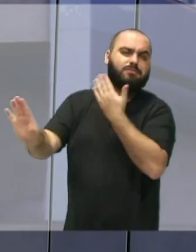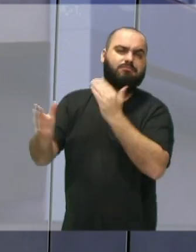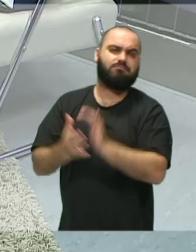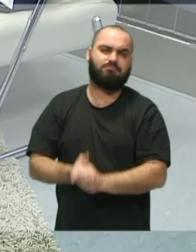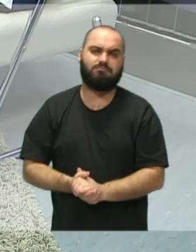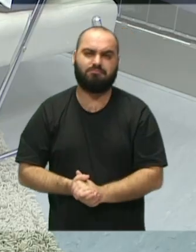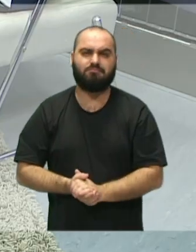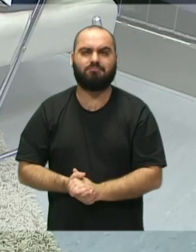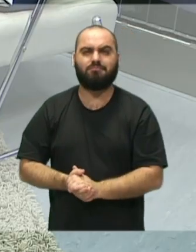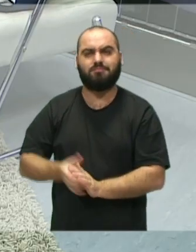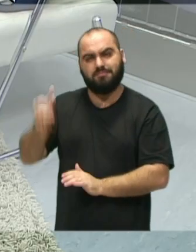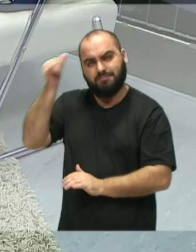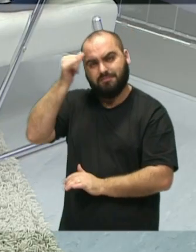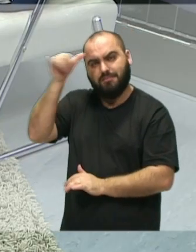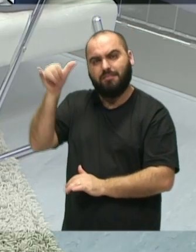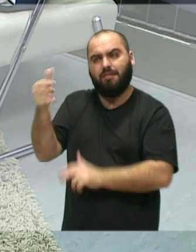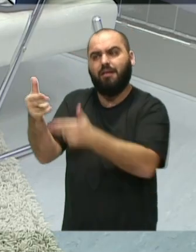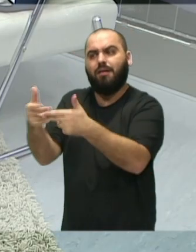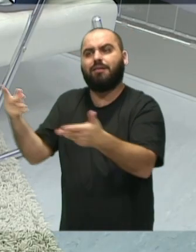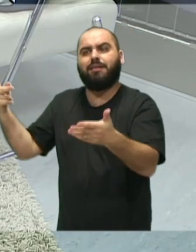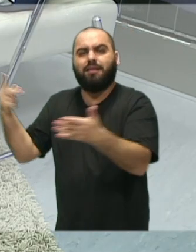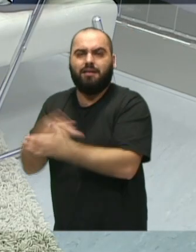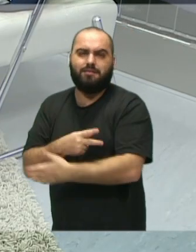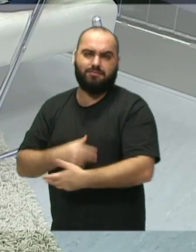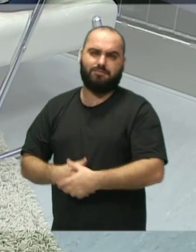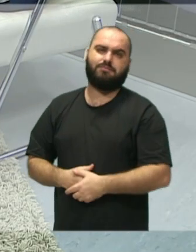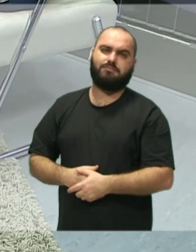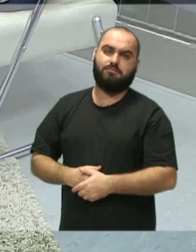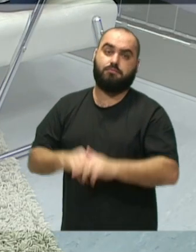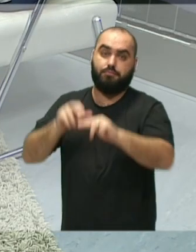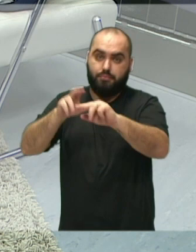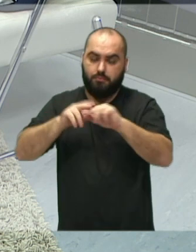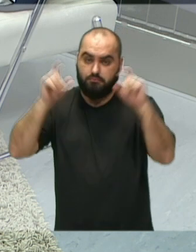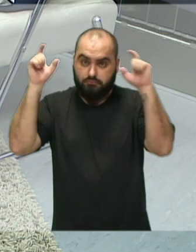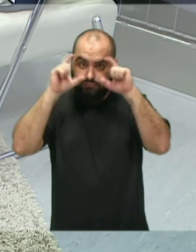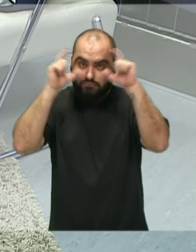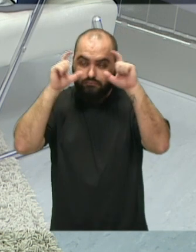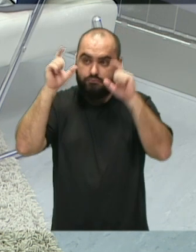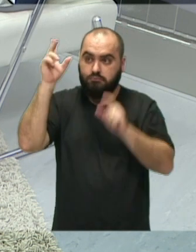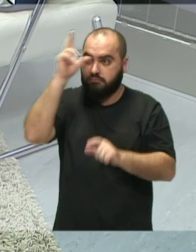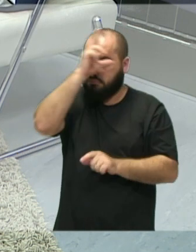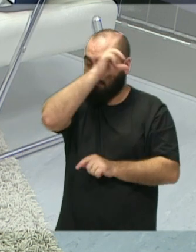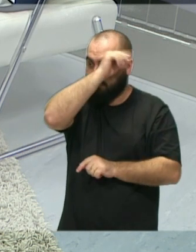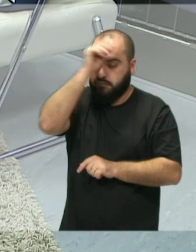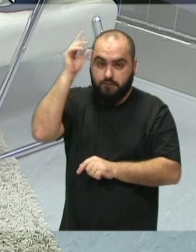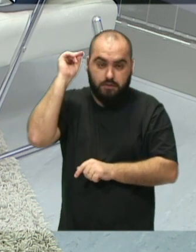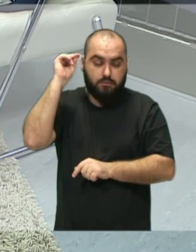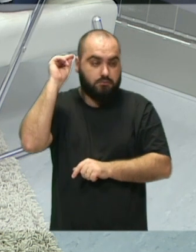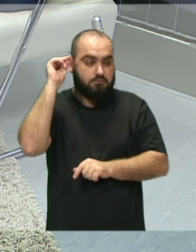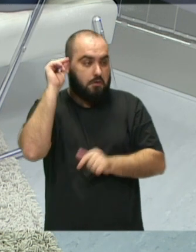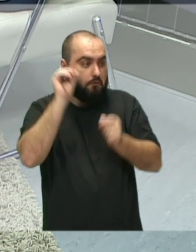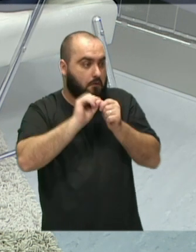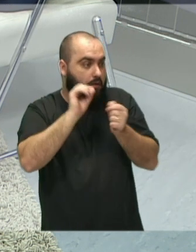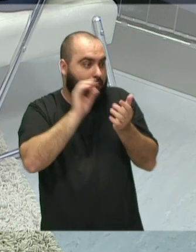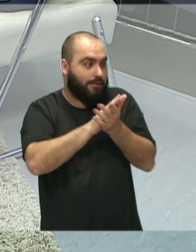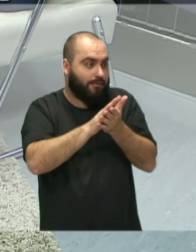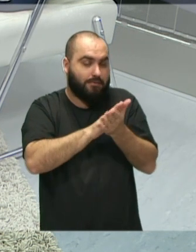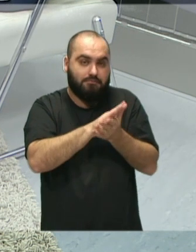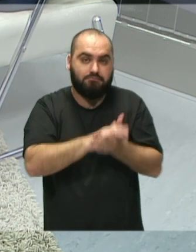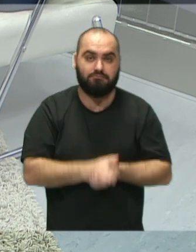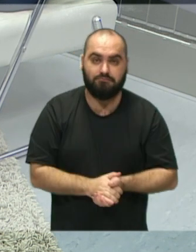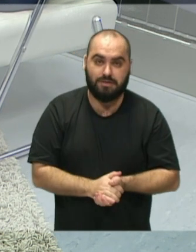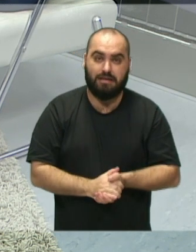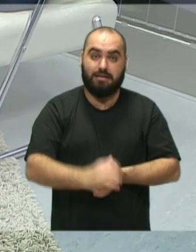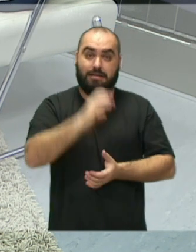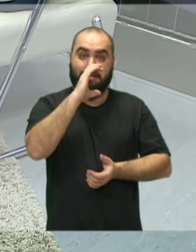mantendo aquelas ações erradas. E esse alerta que a gente deu para o prefeito, infelizmente, ele não fez. E mesmo com a